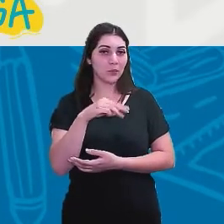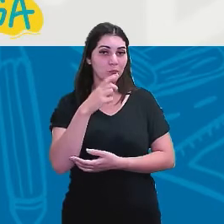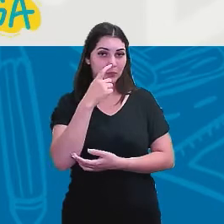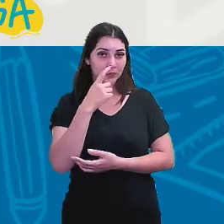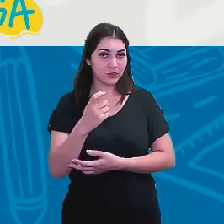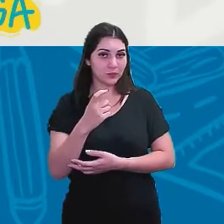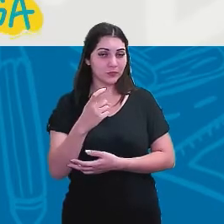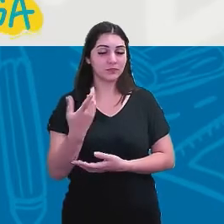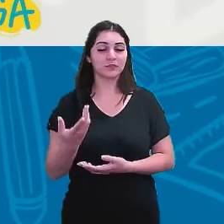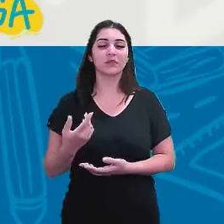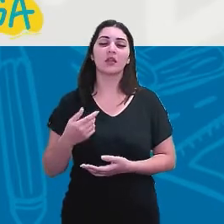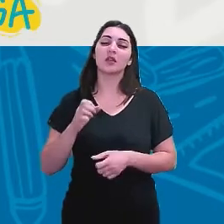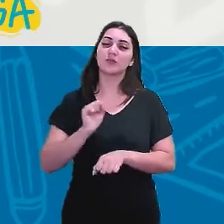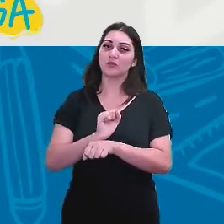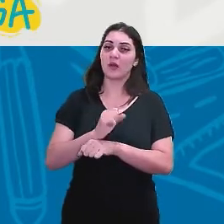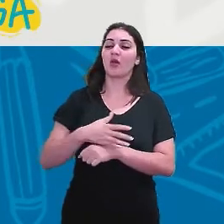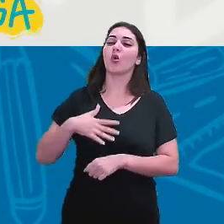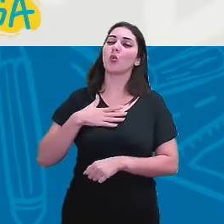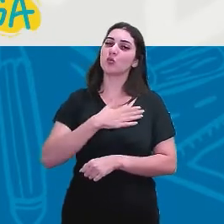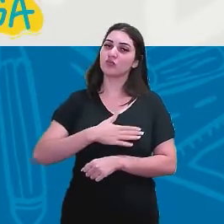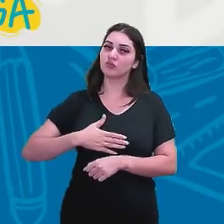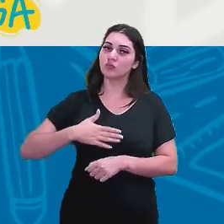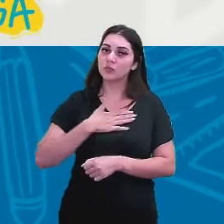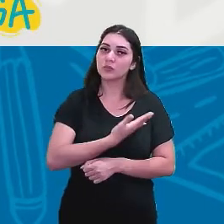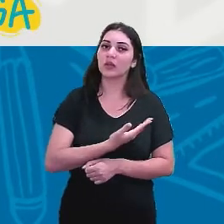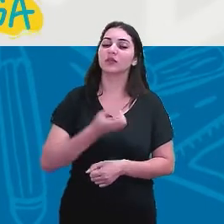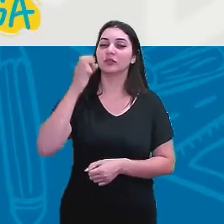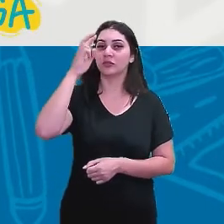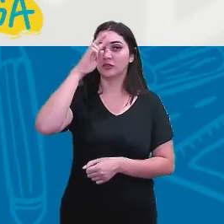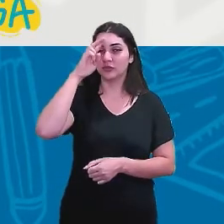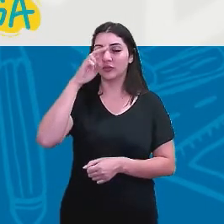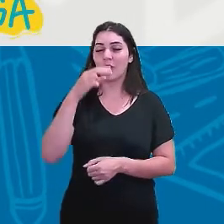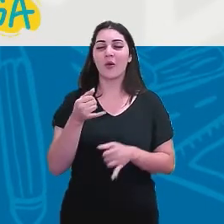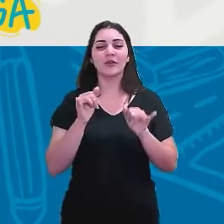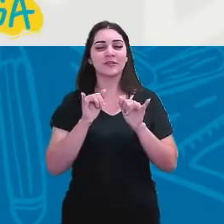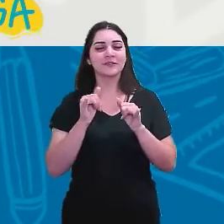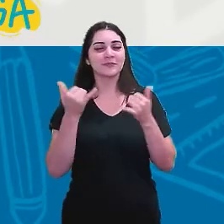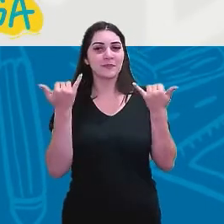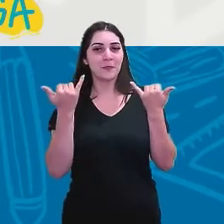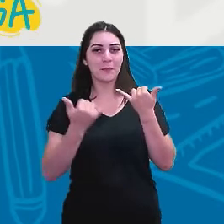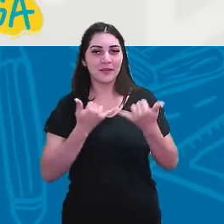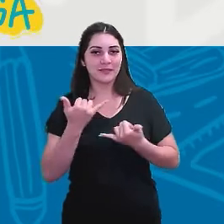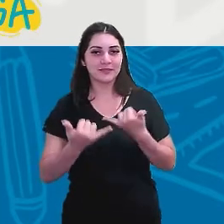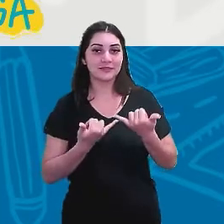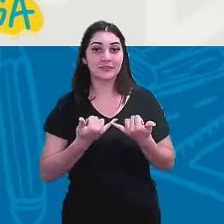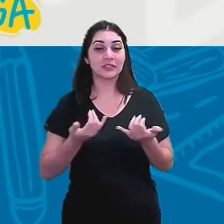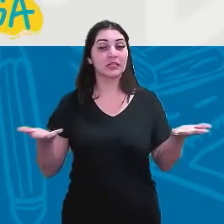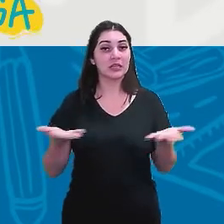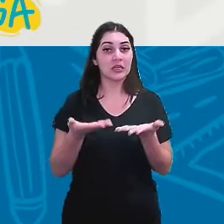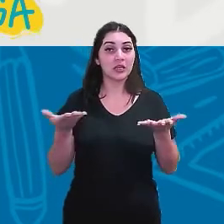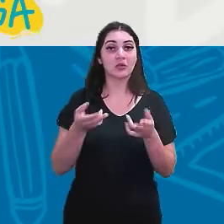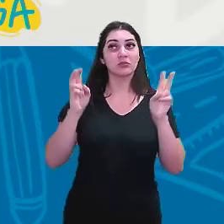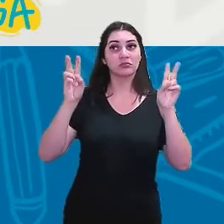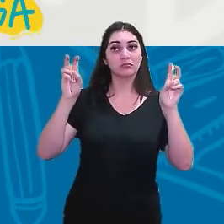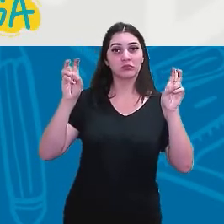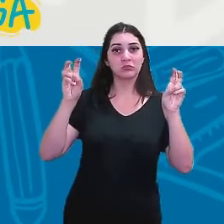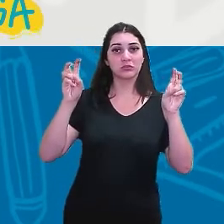tenham gostado dessa história de hoje. É uma história divertida. E agora a gente vai para o nosso assunto, que se